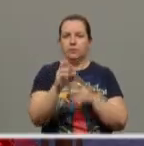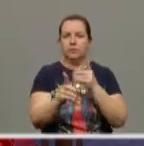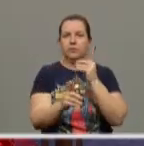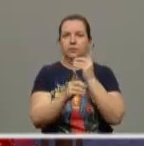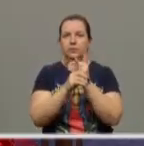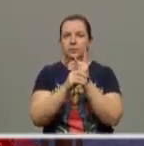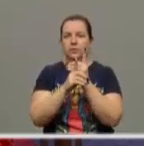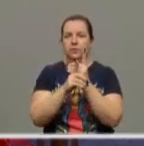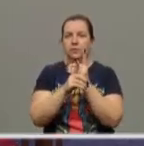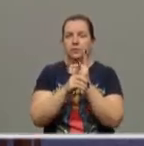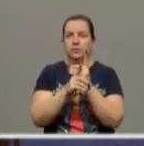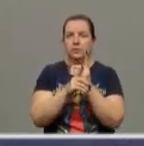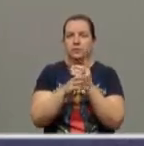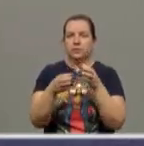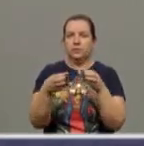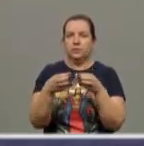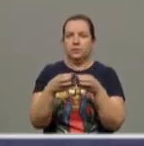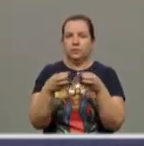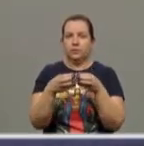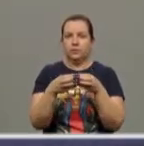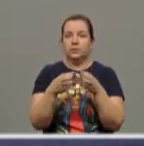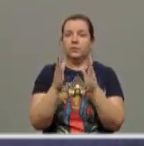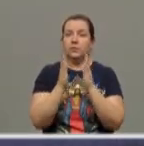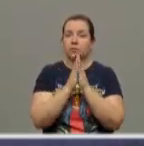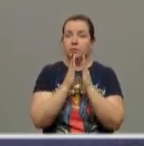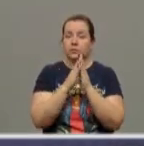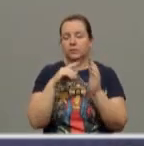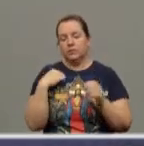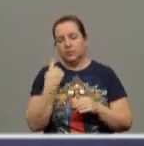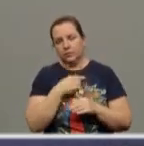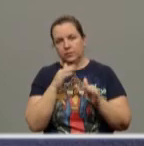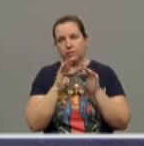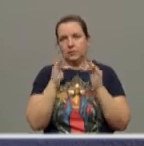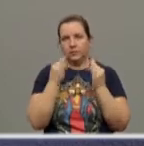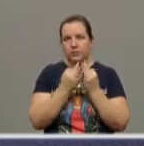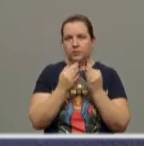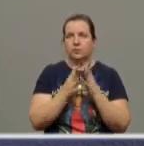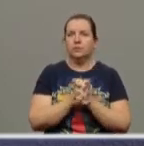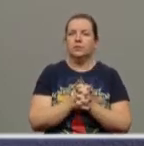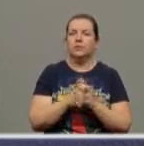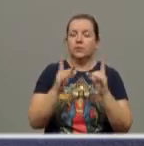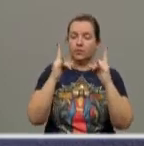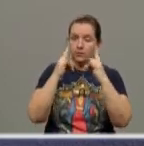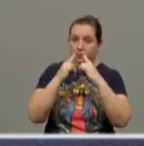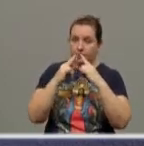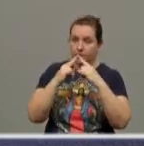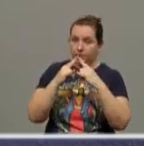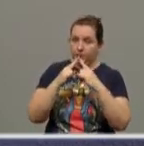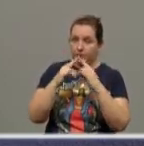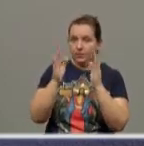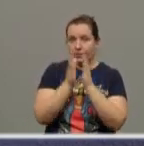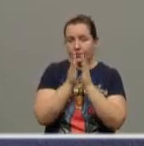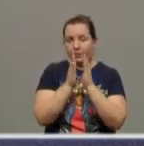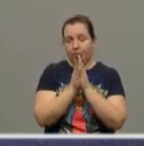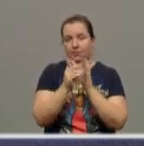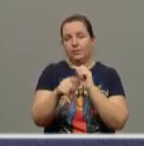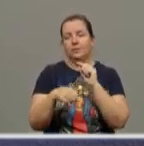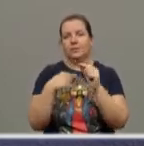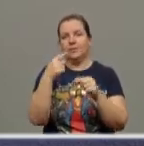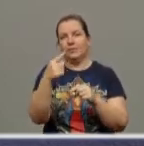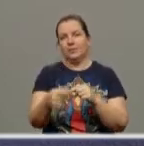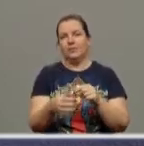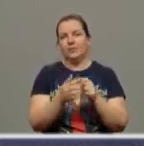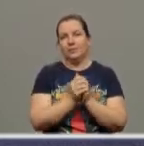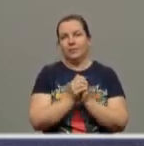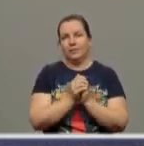encontro da oração da nossa família, acampamento de oração, que veio depois